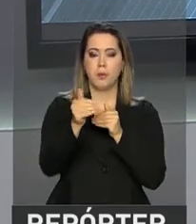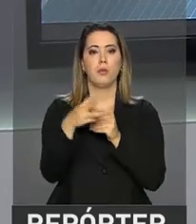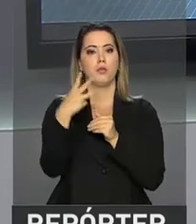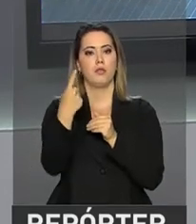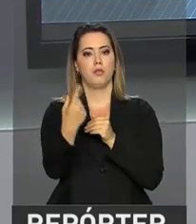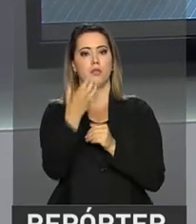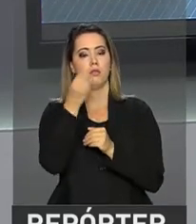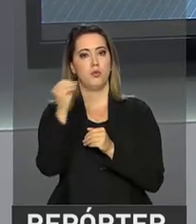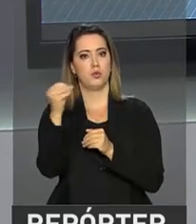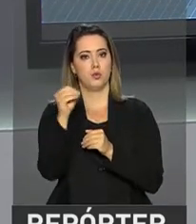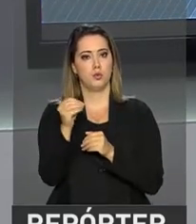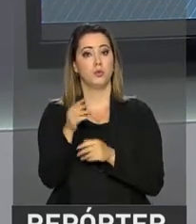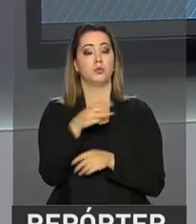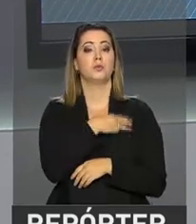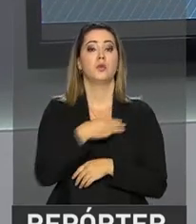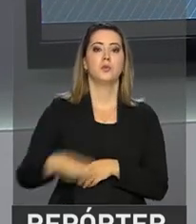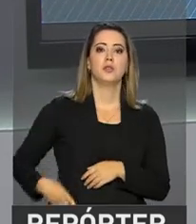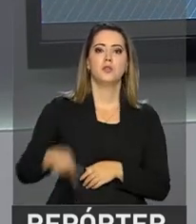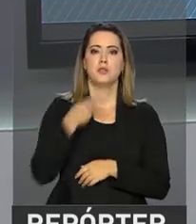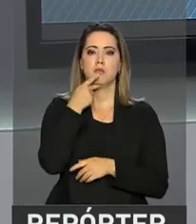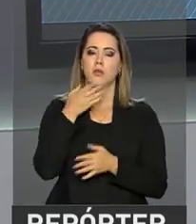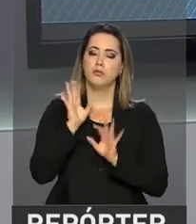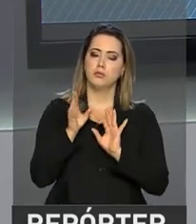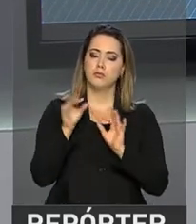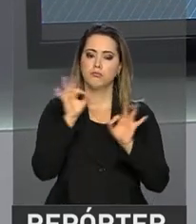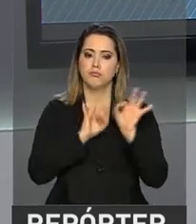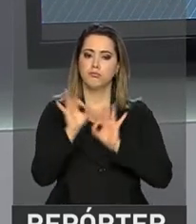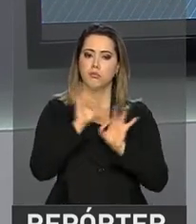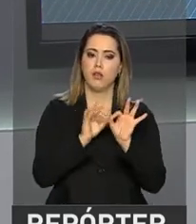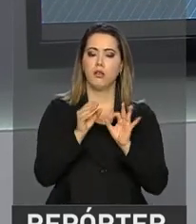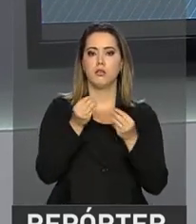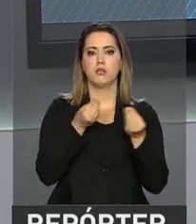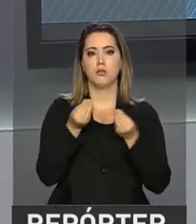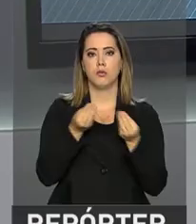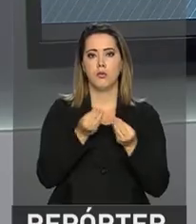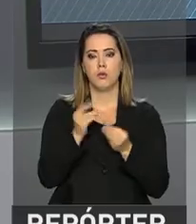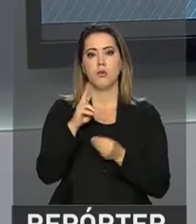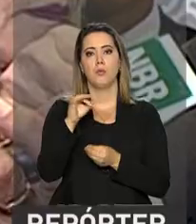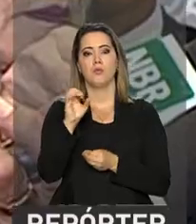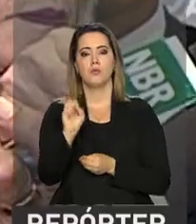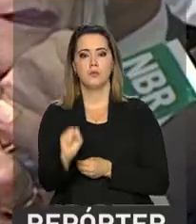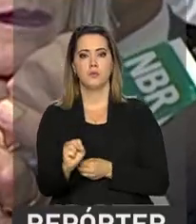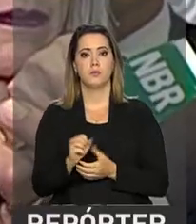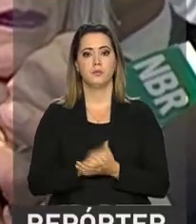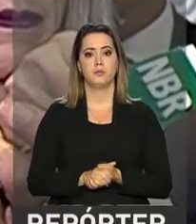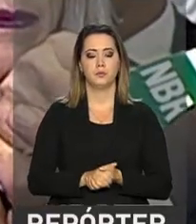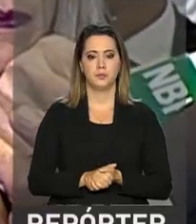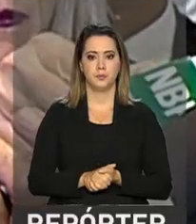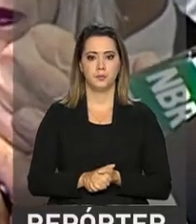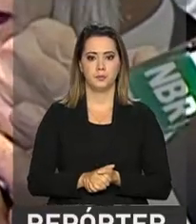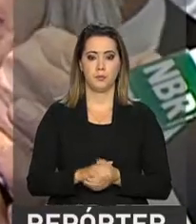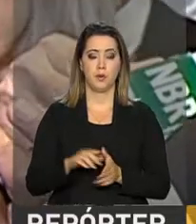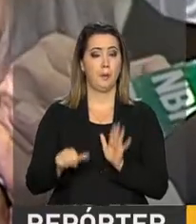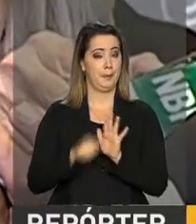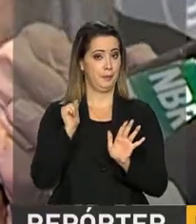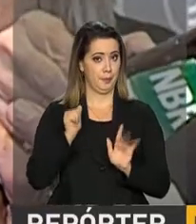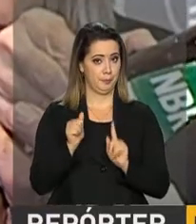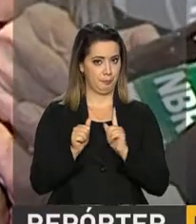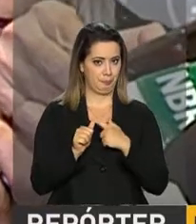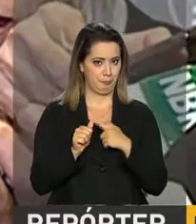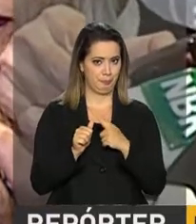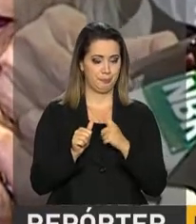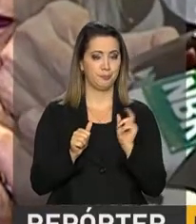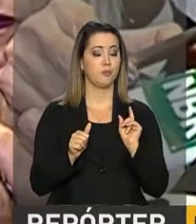condições do refis ainda estão em negociação com o congresso em primeiro lugar é